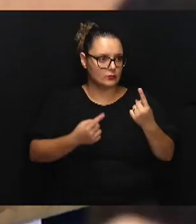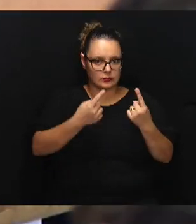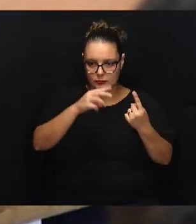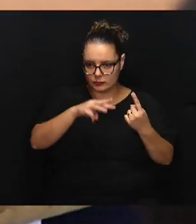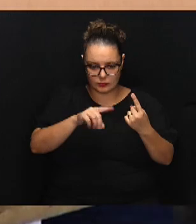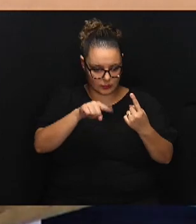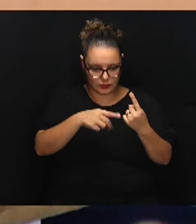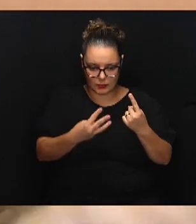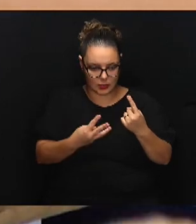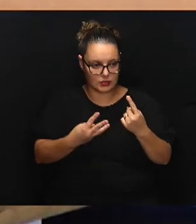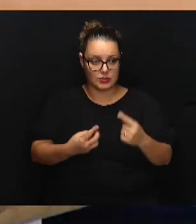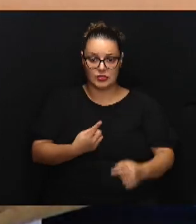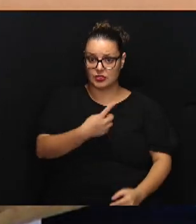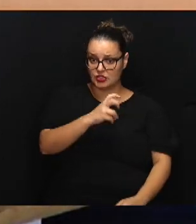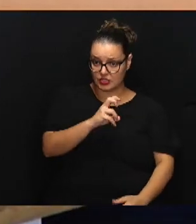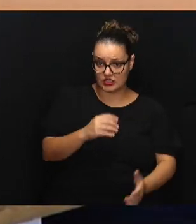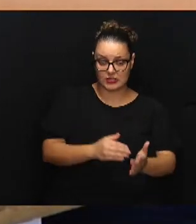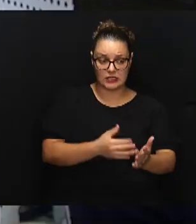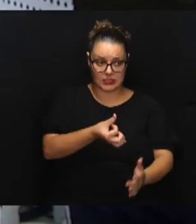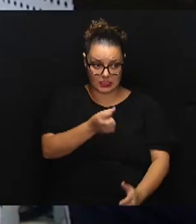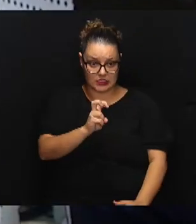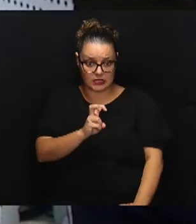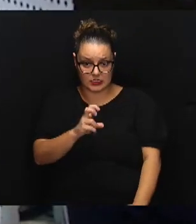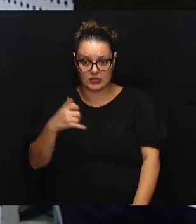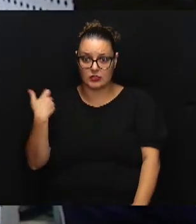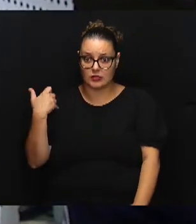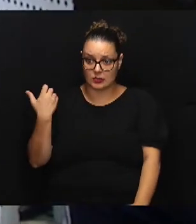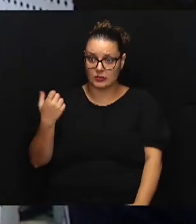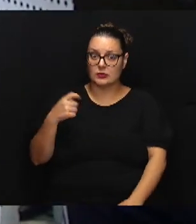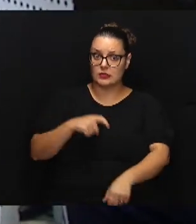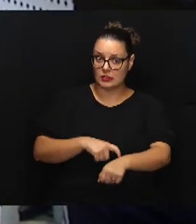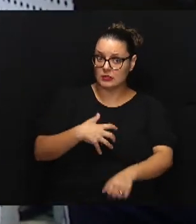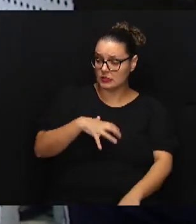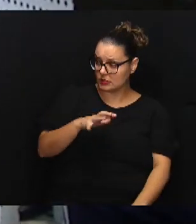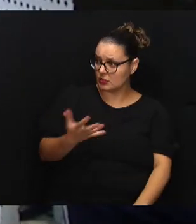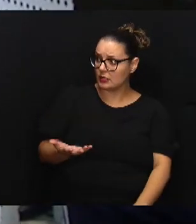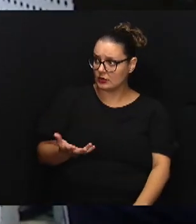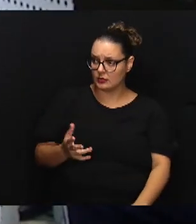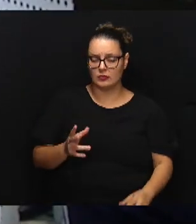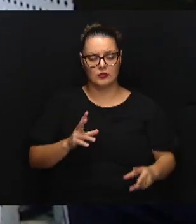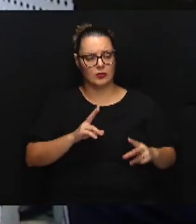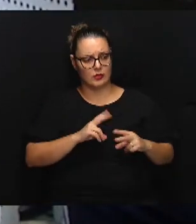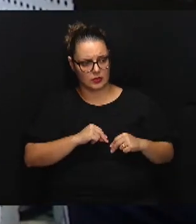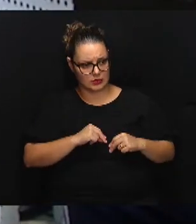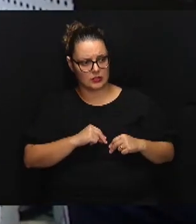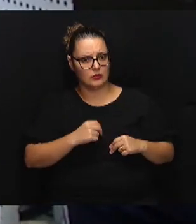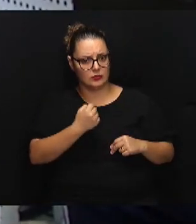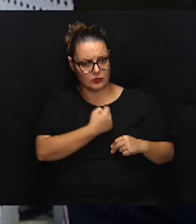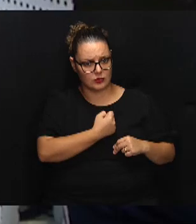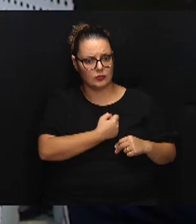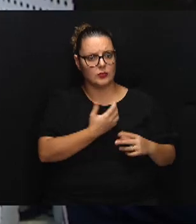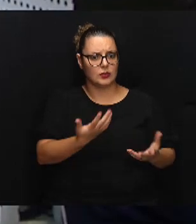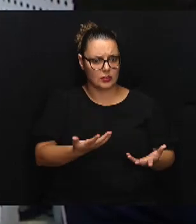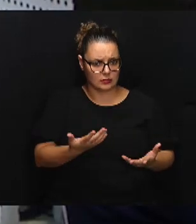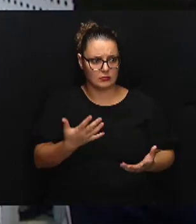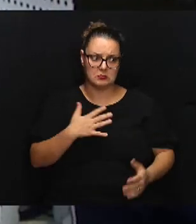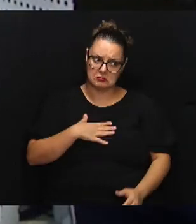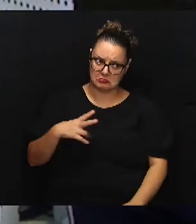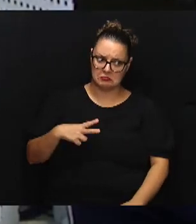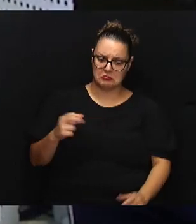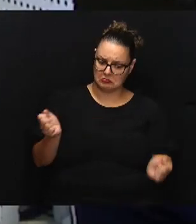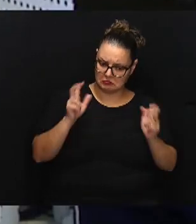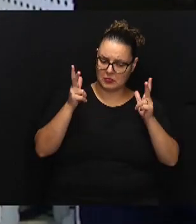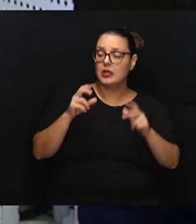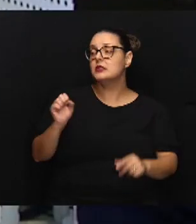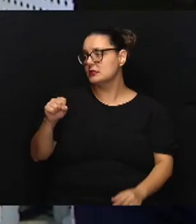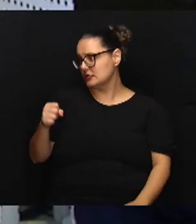15 a 64 anos estão nessa condição. É um número que a mim particularmente chamou muita atenção.